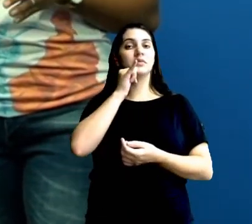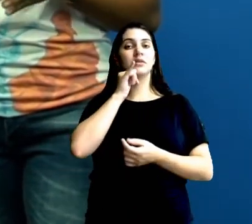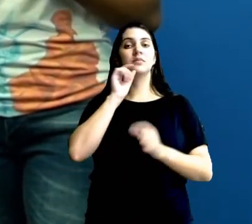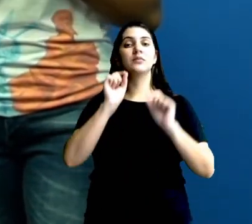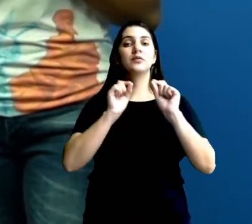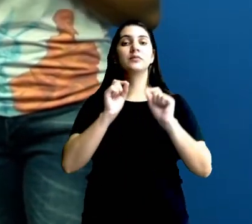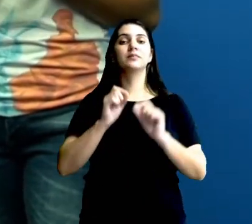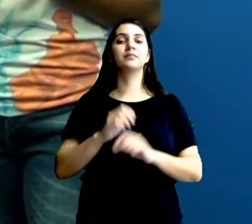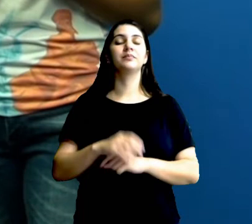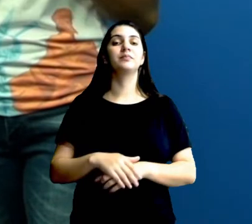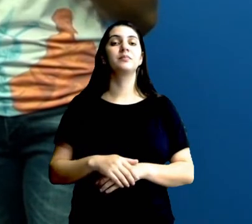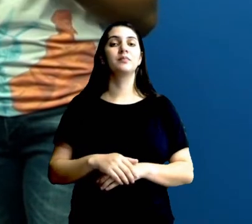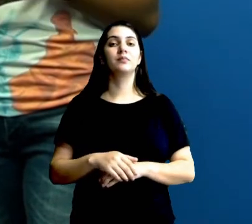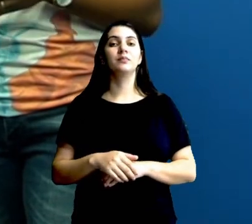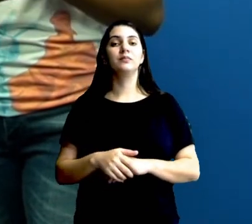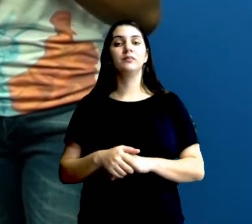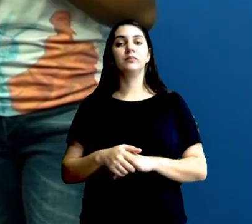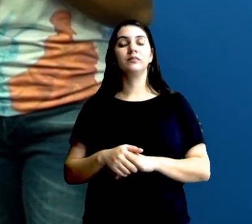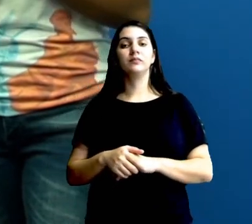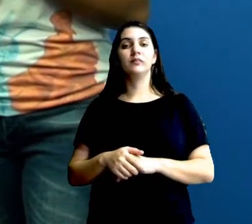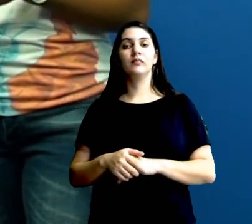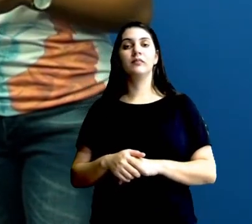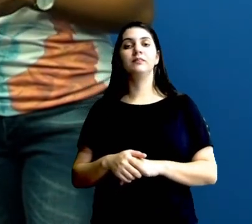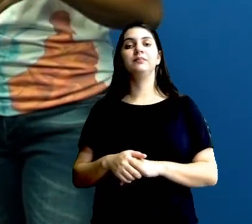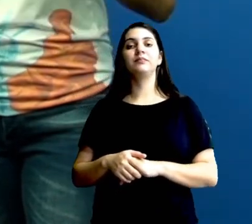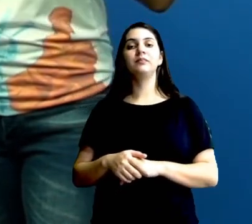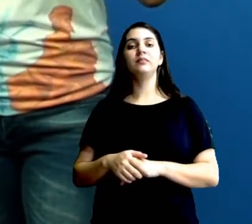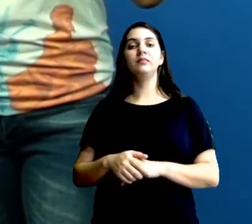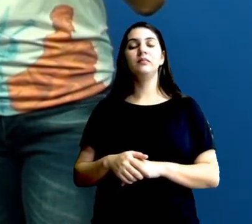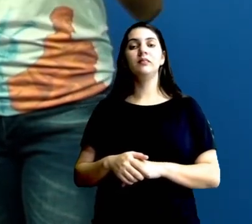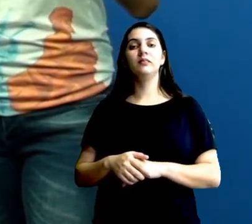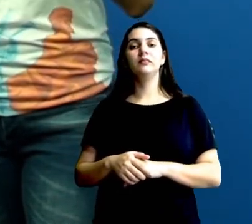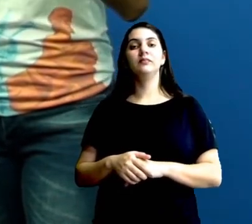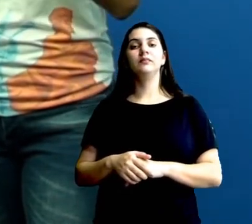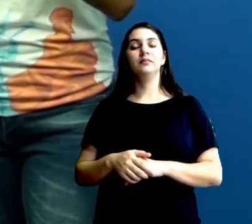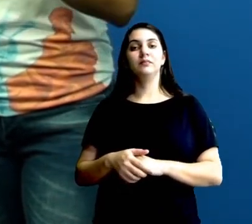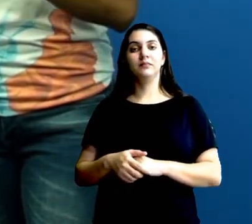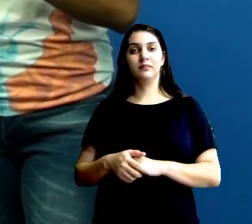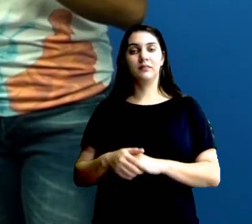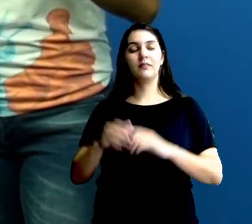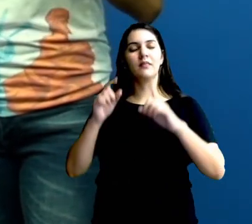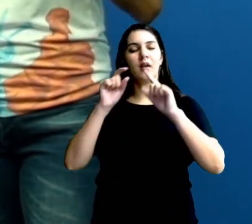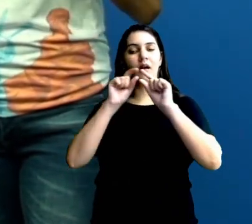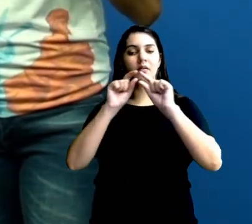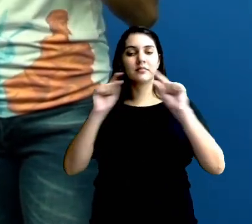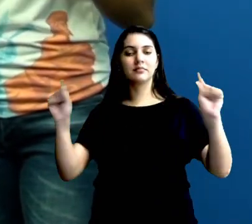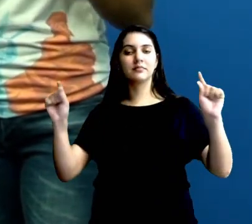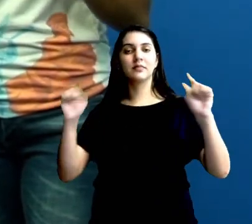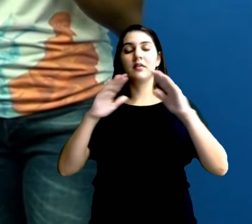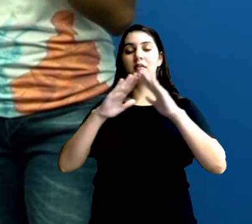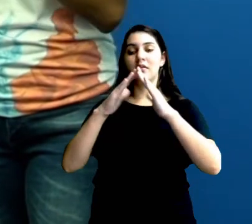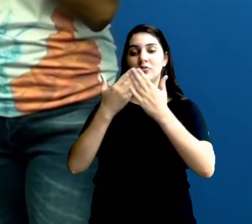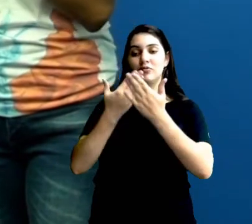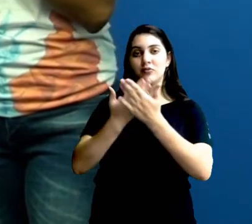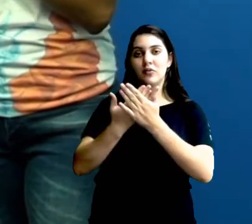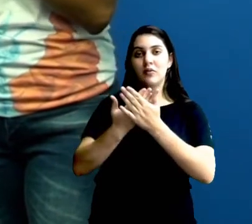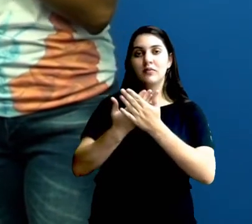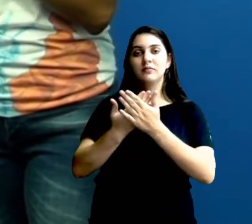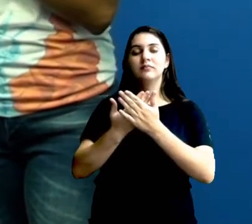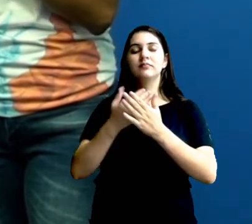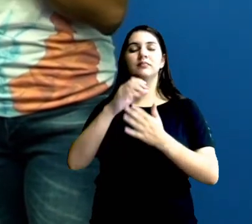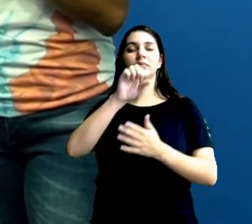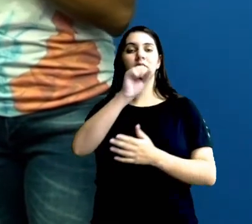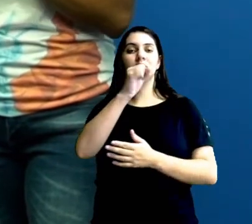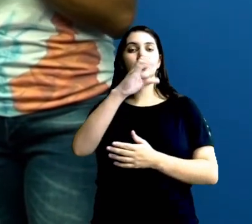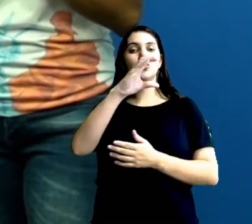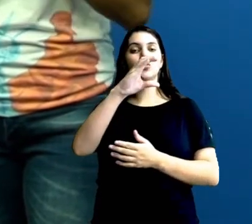aí, gente, ó. It's the name of the school. The name of the school, escola, school